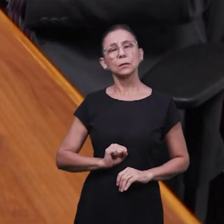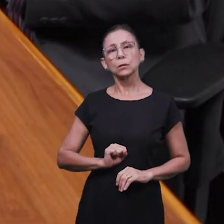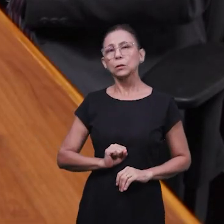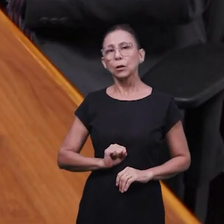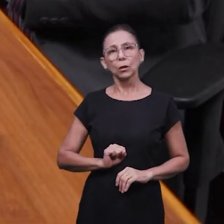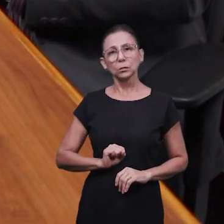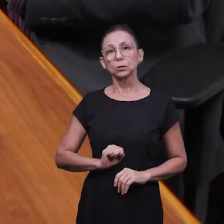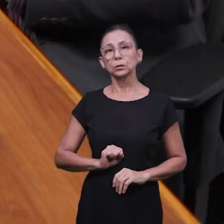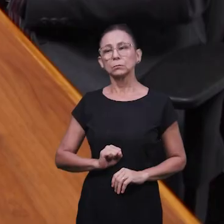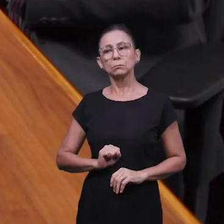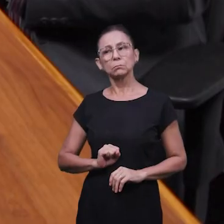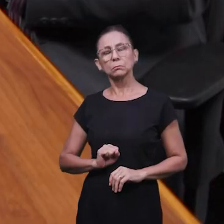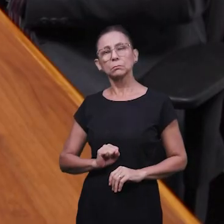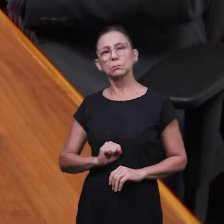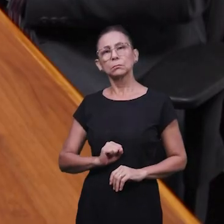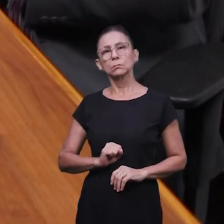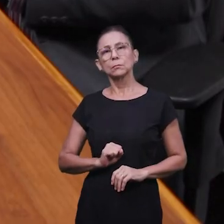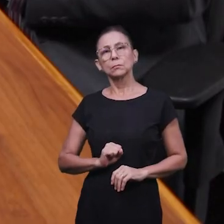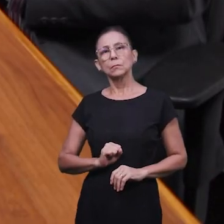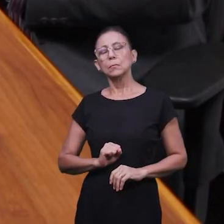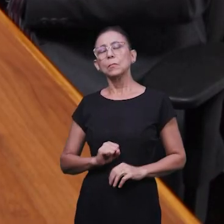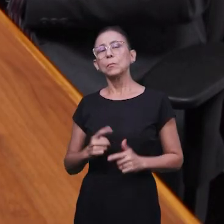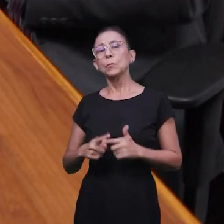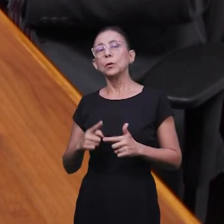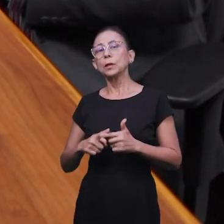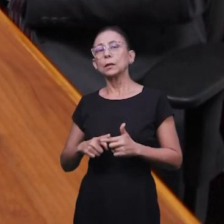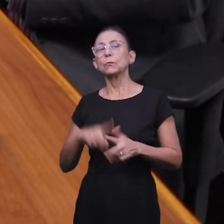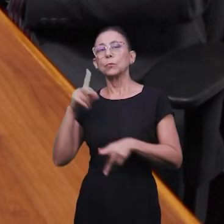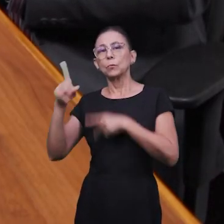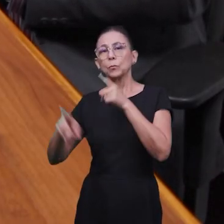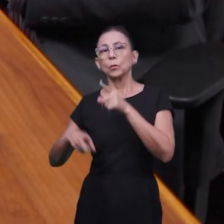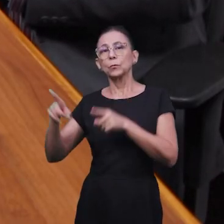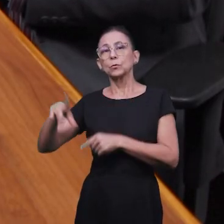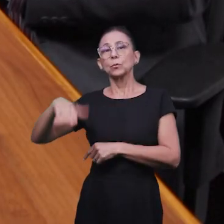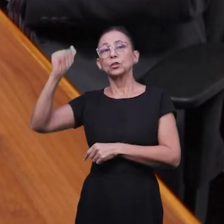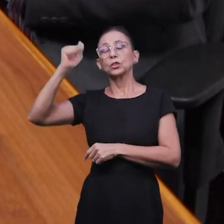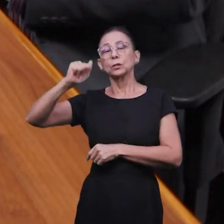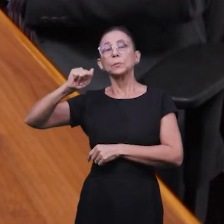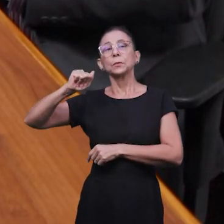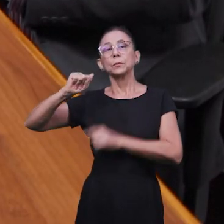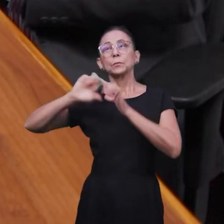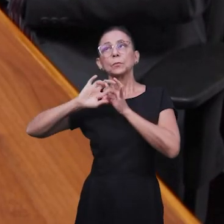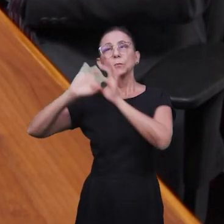um povo que Deus estabeleceu para estar em comunhão com ele, para estar com ele. Só que